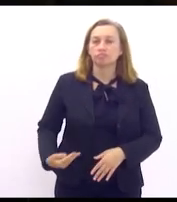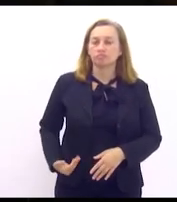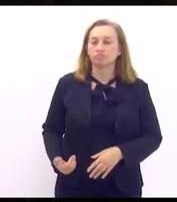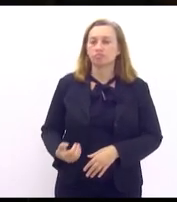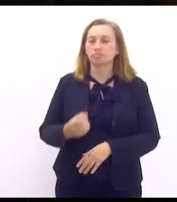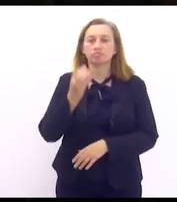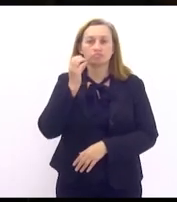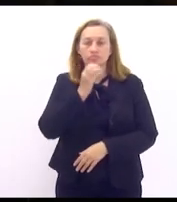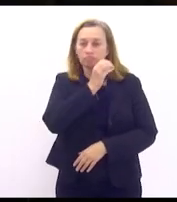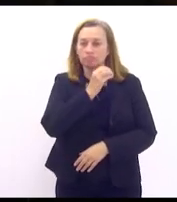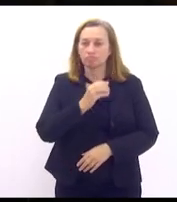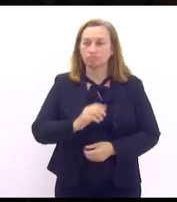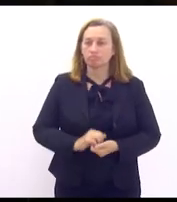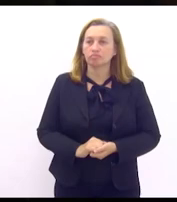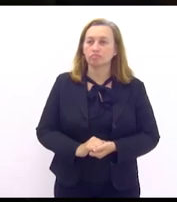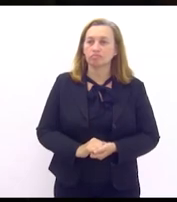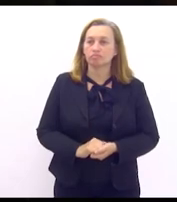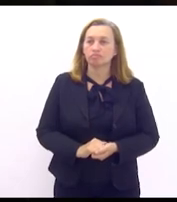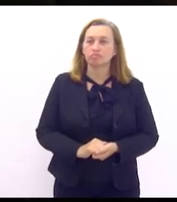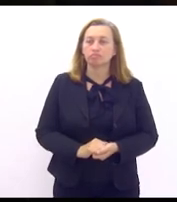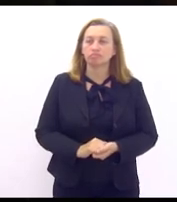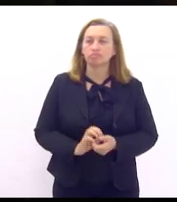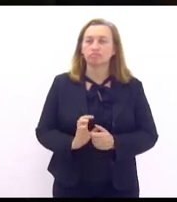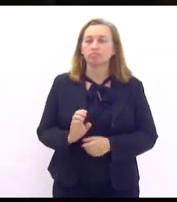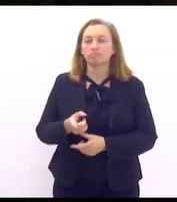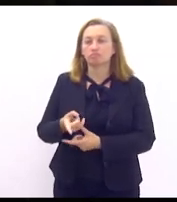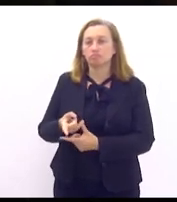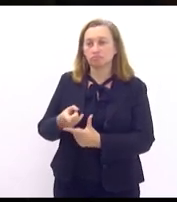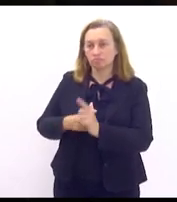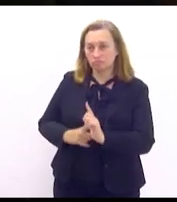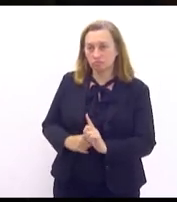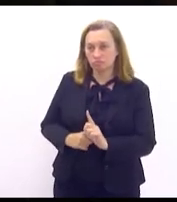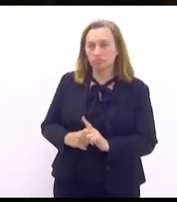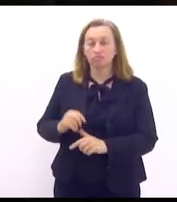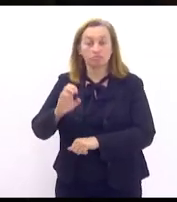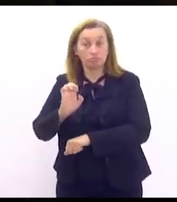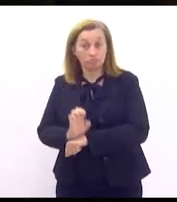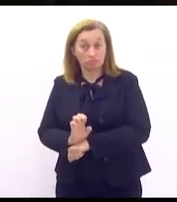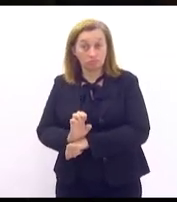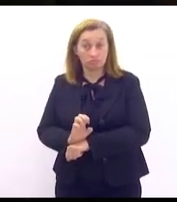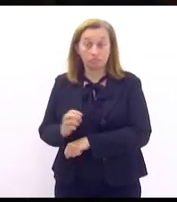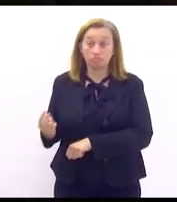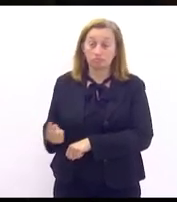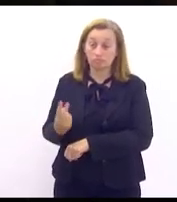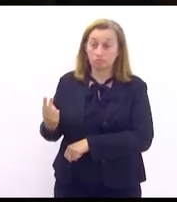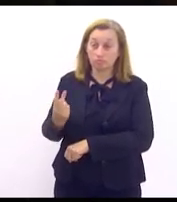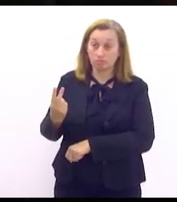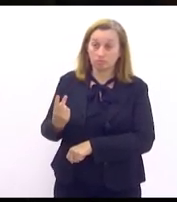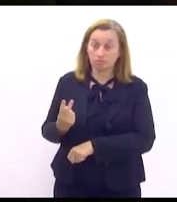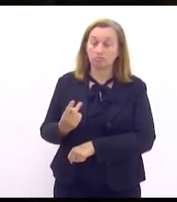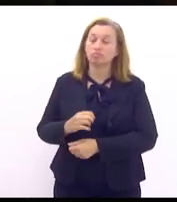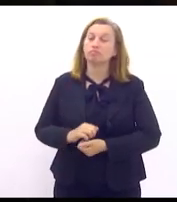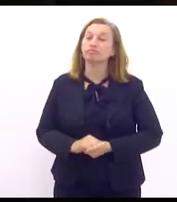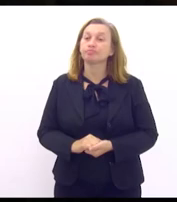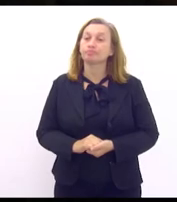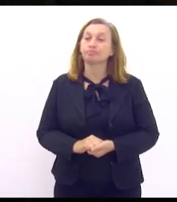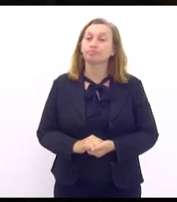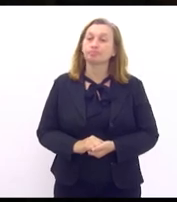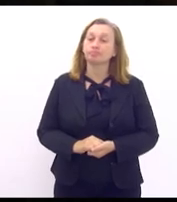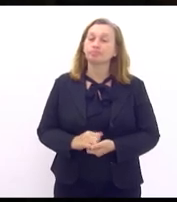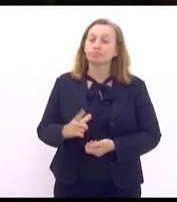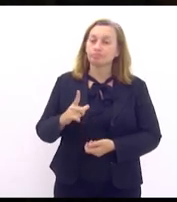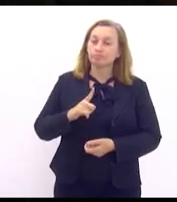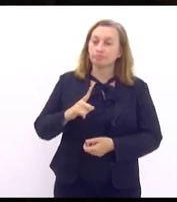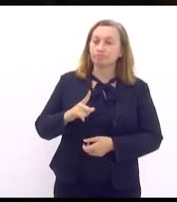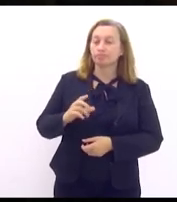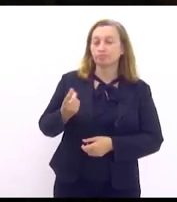de beneficiar o devedor do Estado, de beneficiar os grandes devedores, de beneficiar quem tem muito